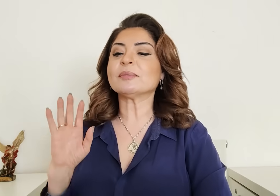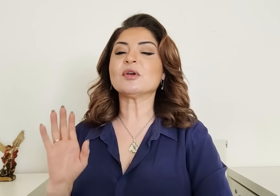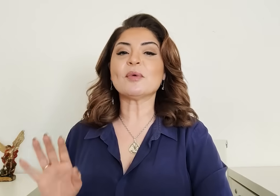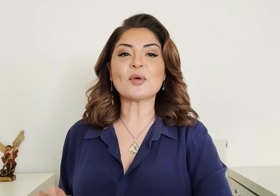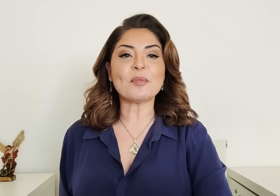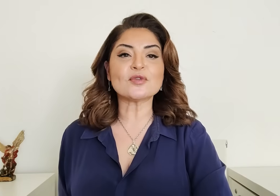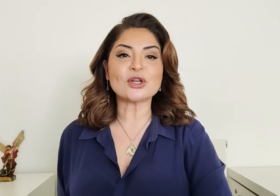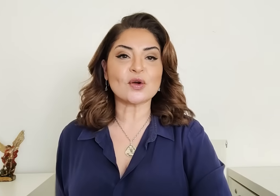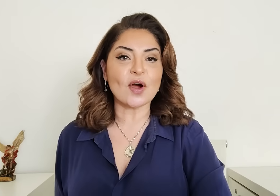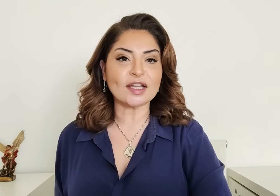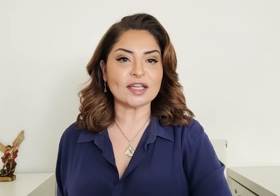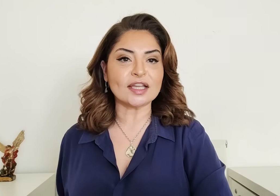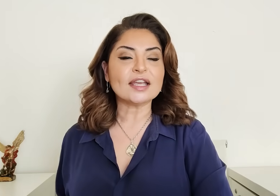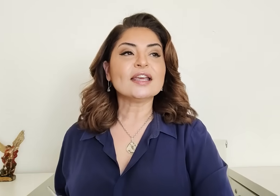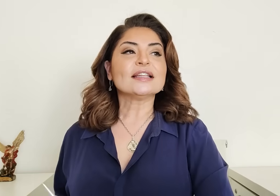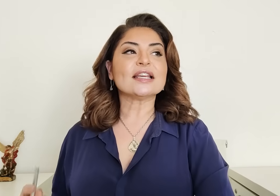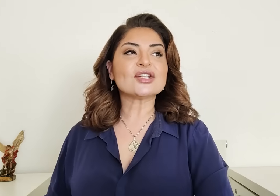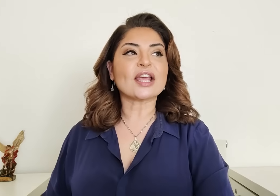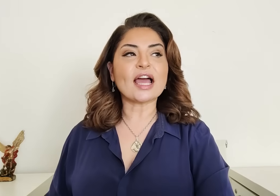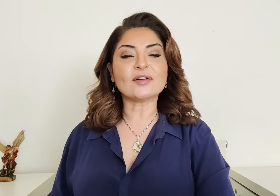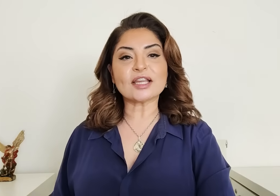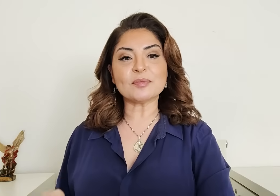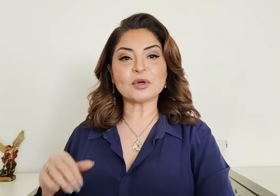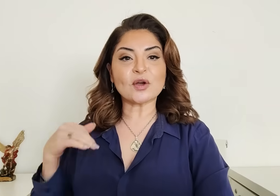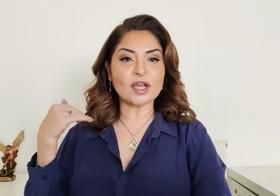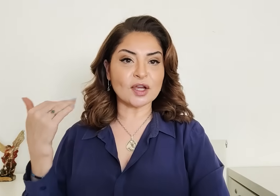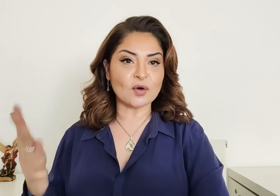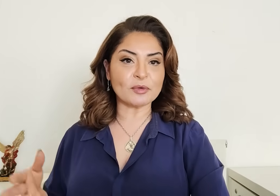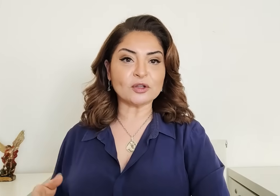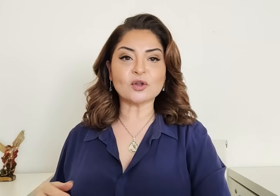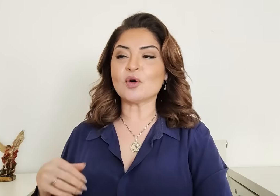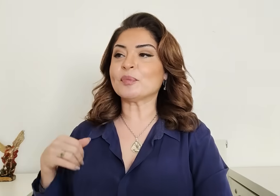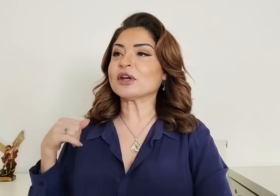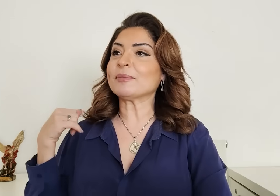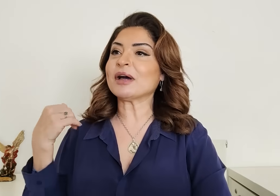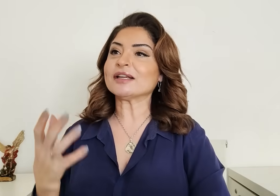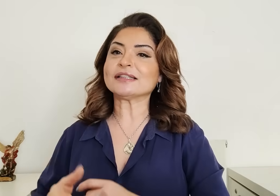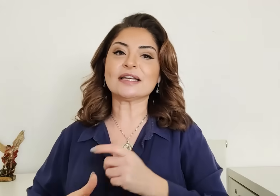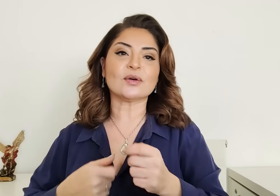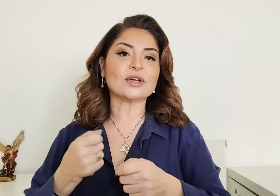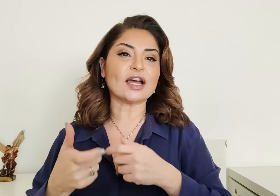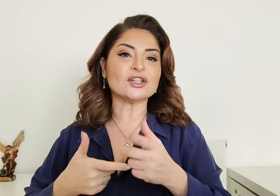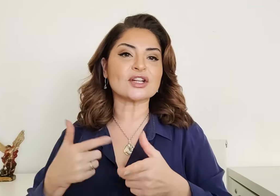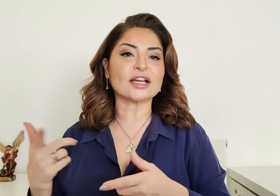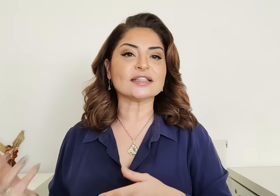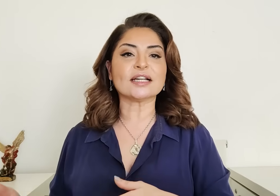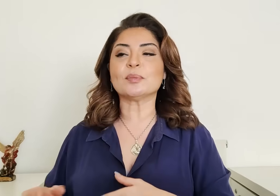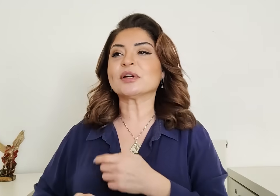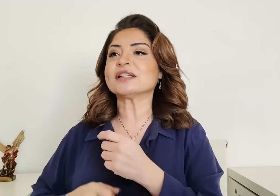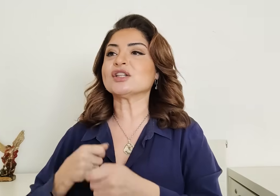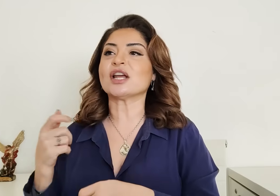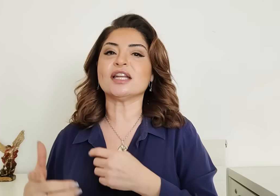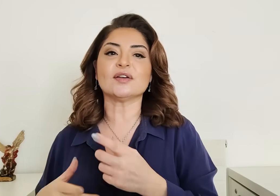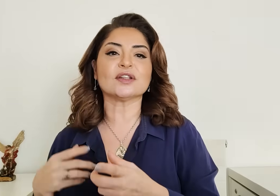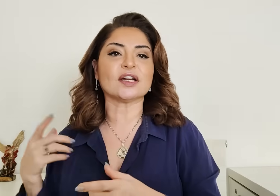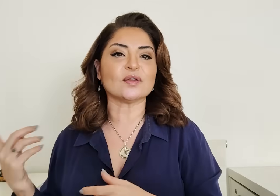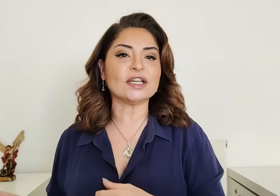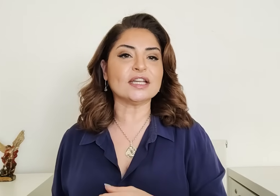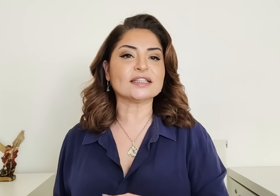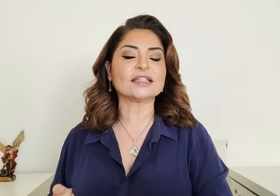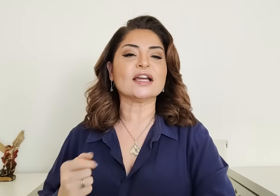Quero saber também como é que o povo chegou aqui. Vocês chegaram aqui porque alguém recomendou, porque apareceu na indicação, porque você já